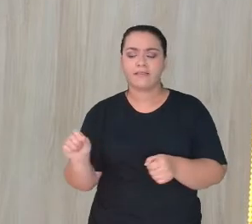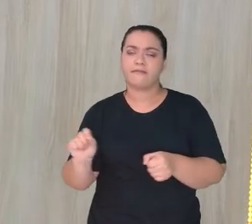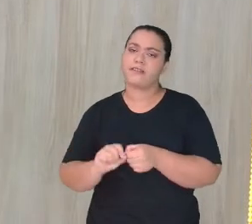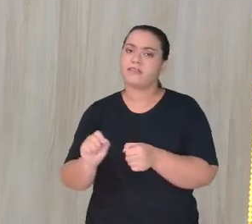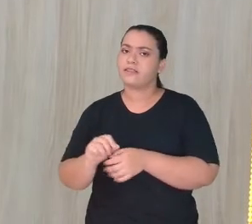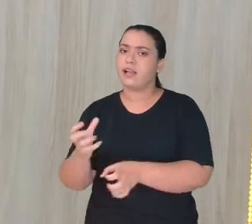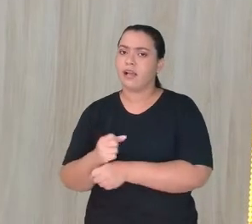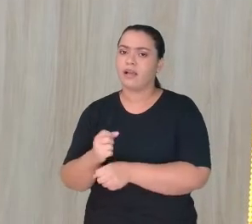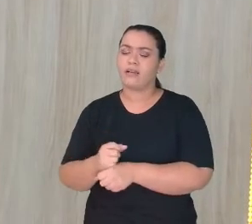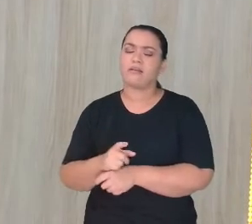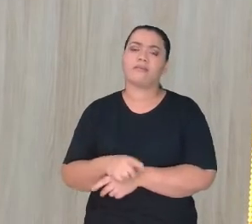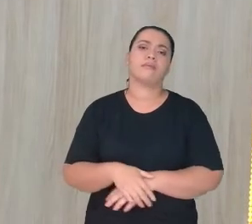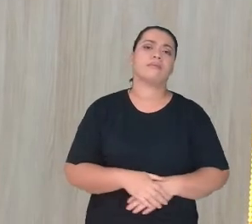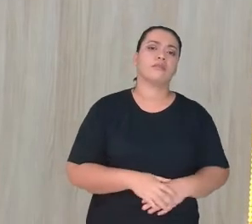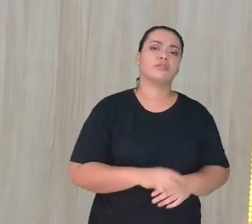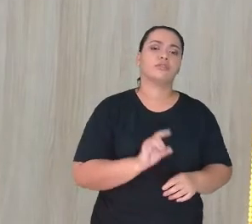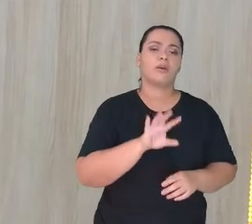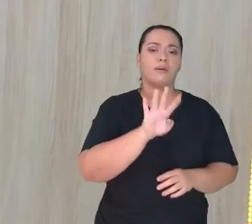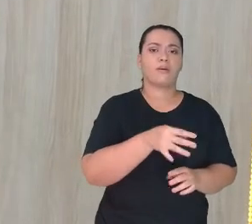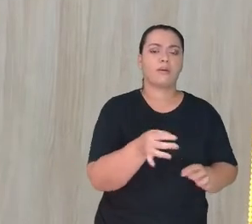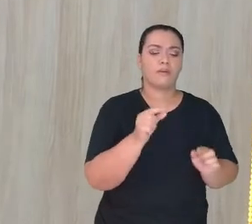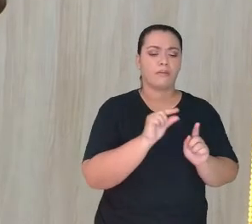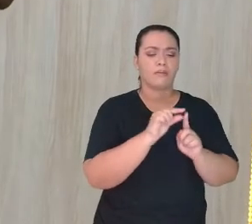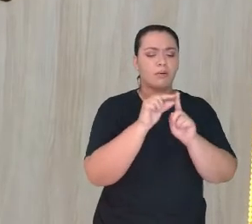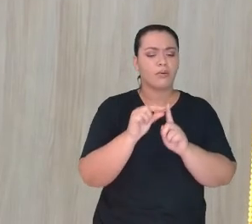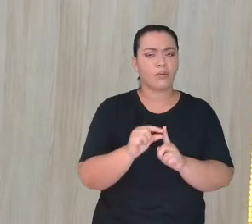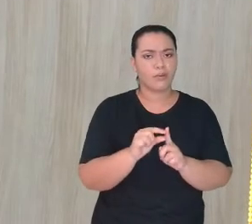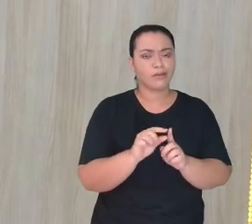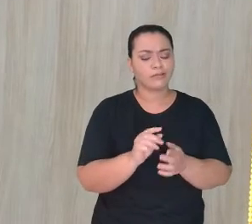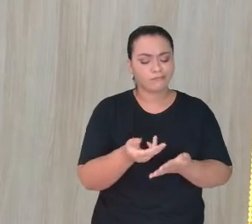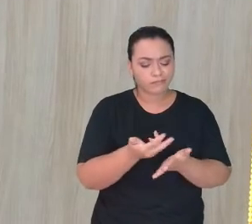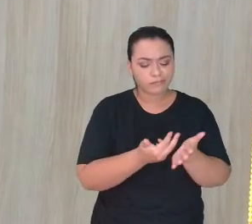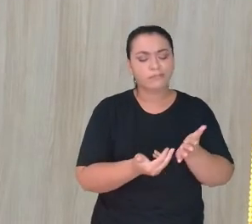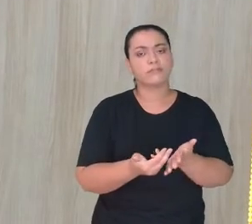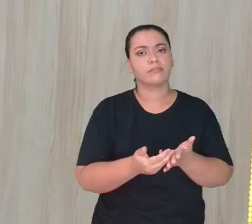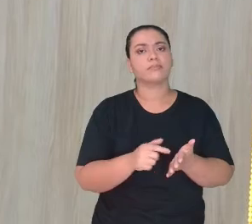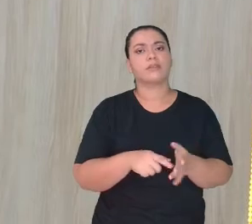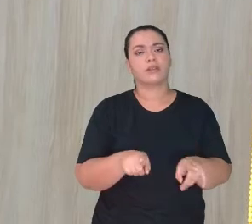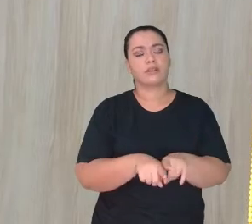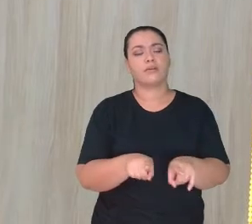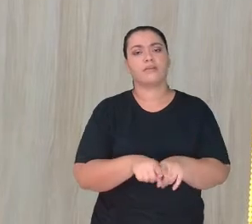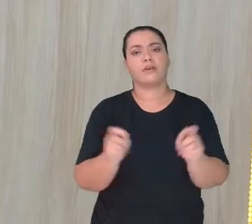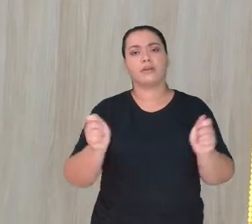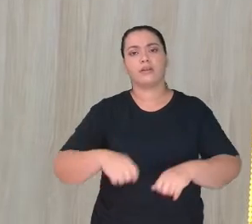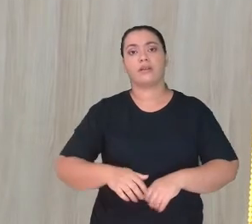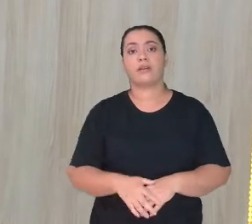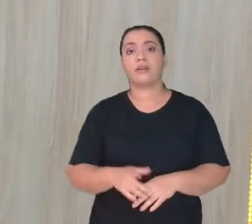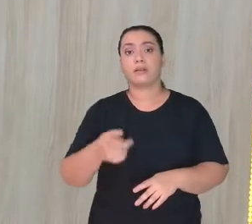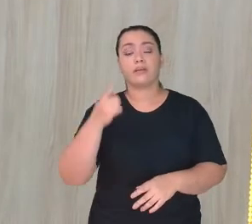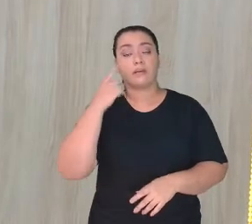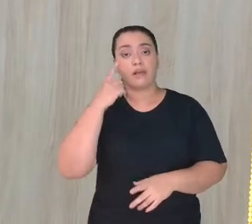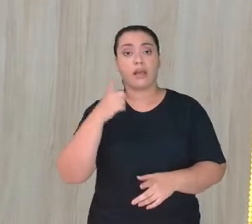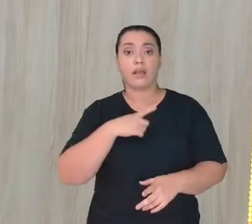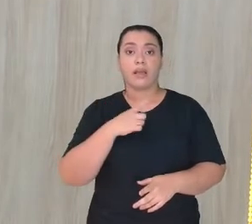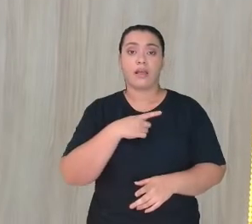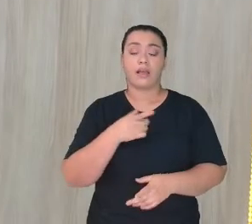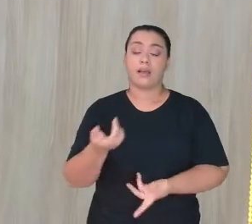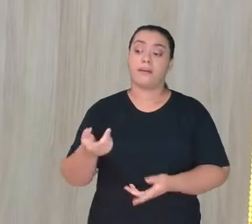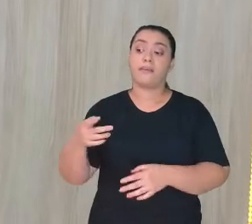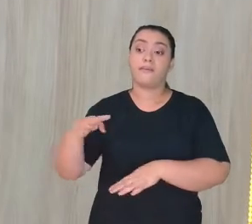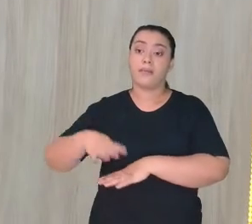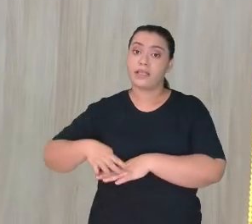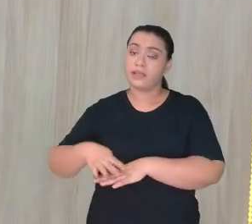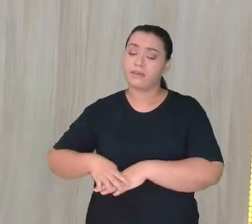esse desenvolvimento. Então, Pedro, a gente conseguiu perceber que tanto faz para calcular a área de uma figura através de uma fórmula